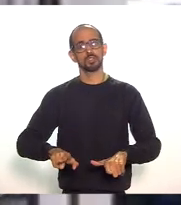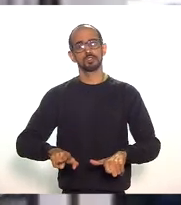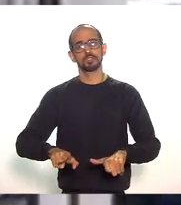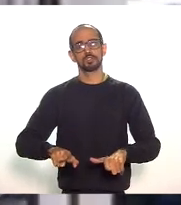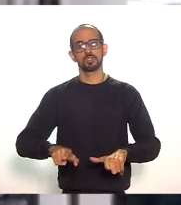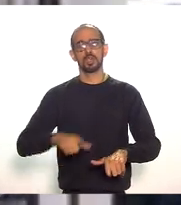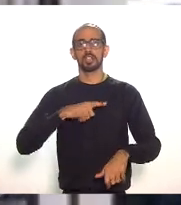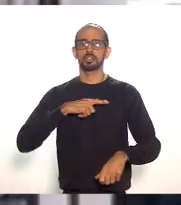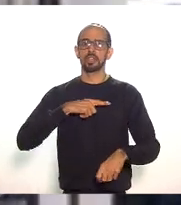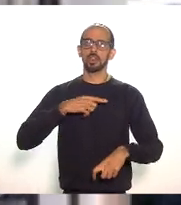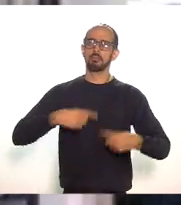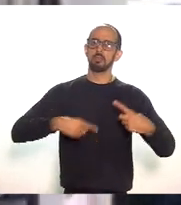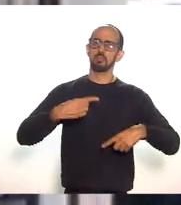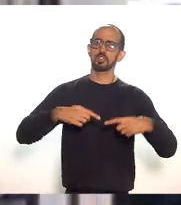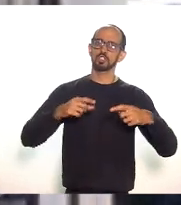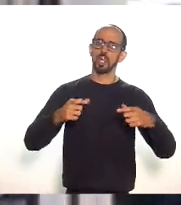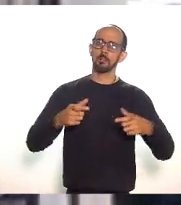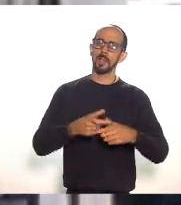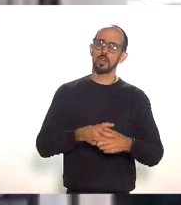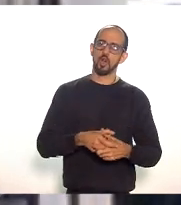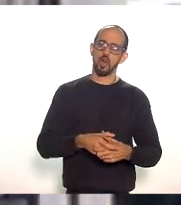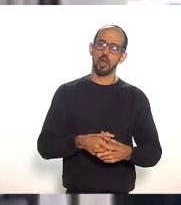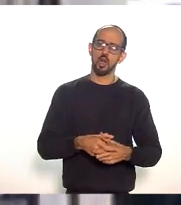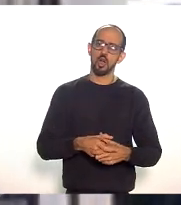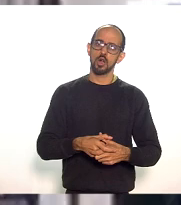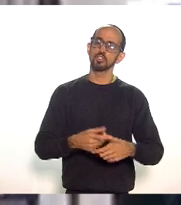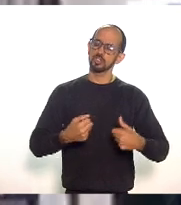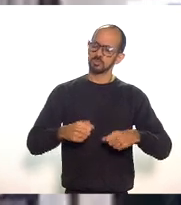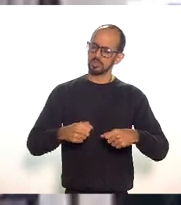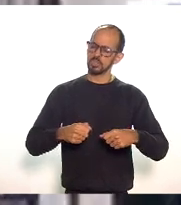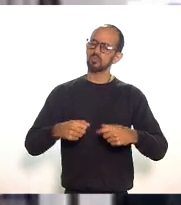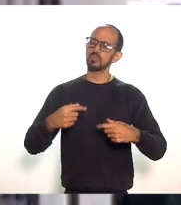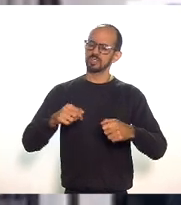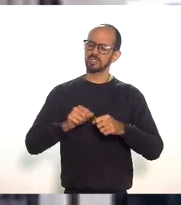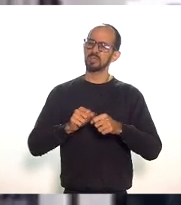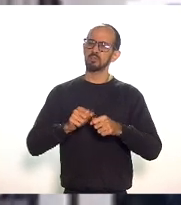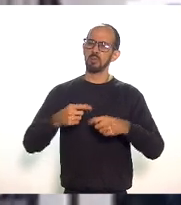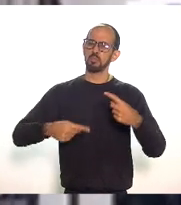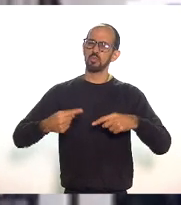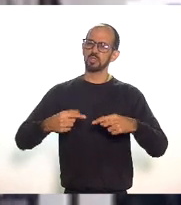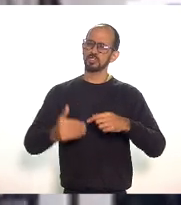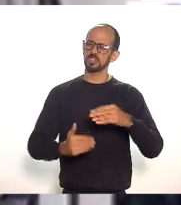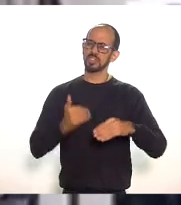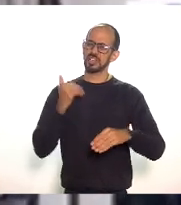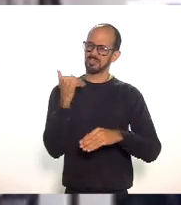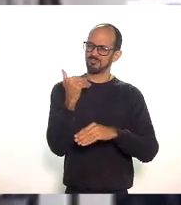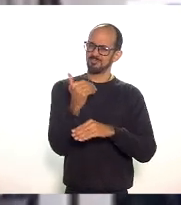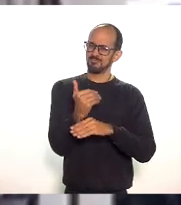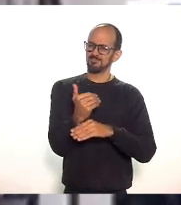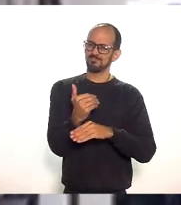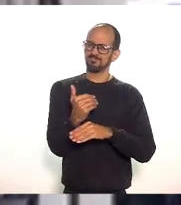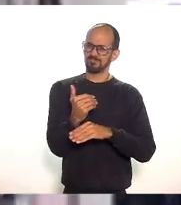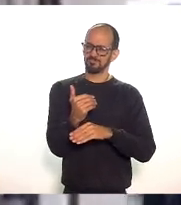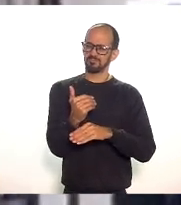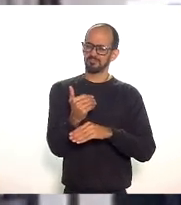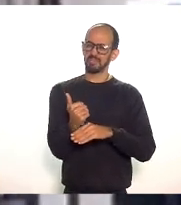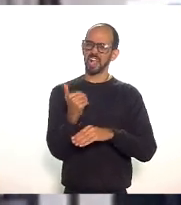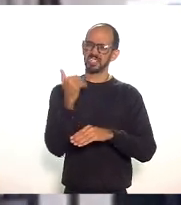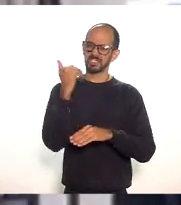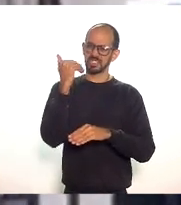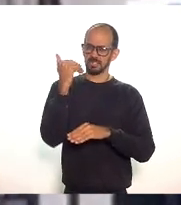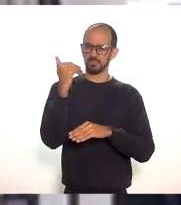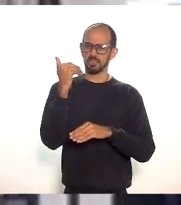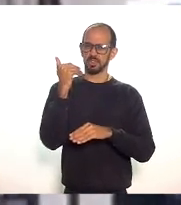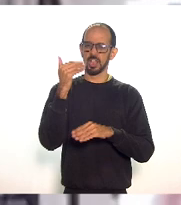menor. Tá? E a gente tem que fazer política com grandeza. Eu acho que... e a